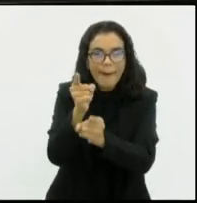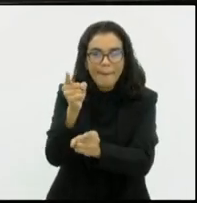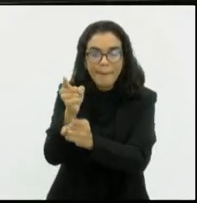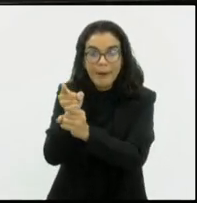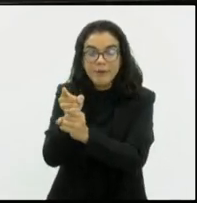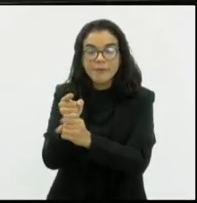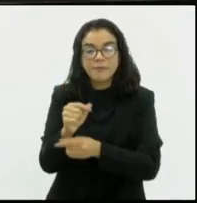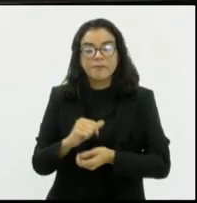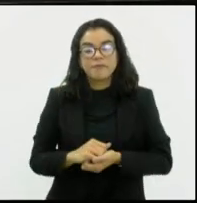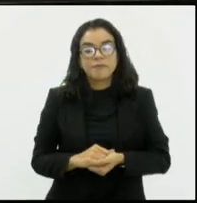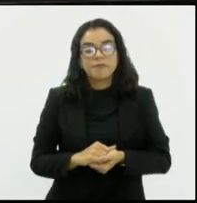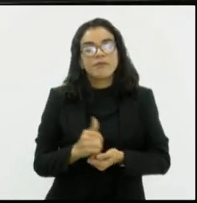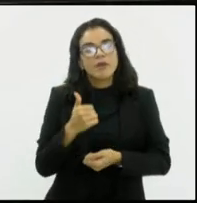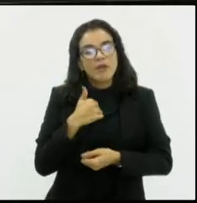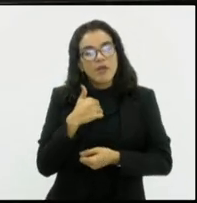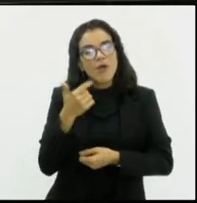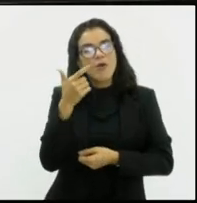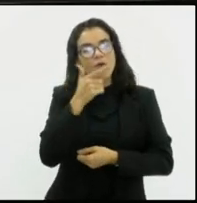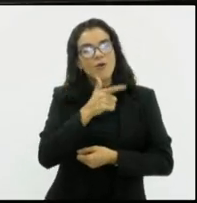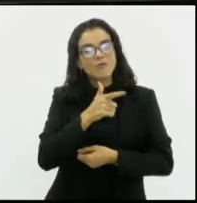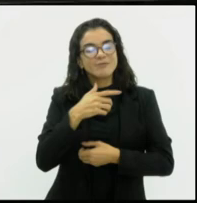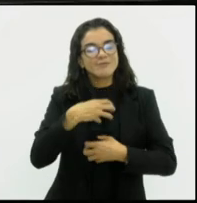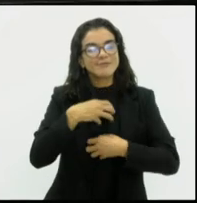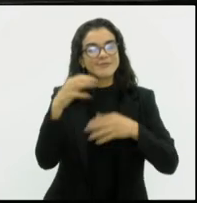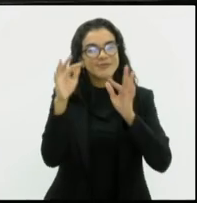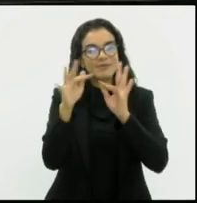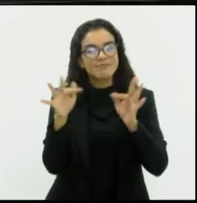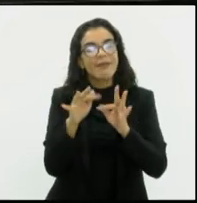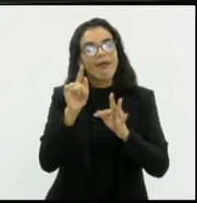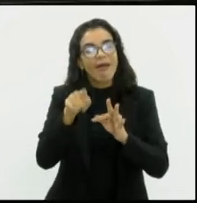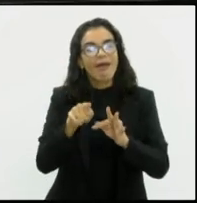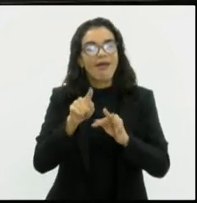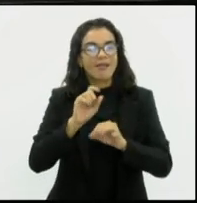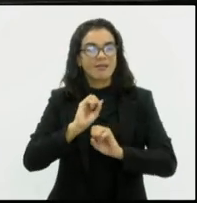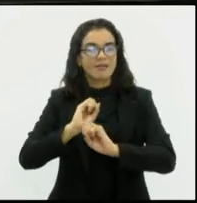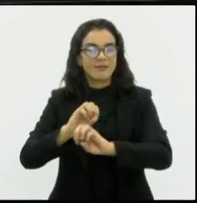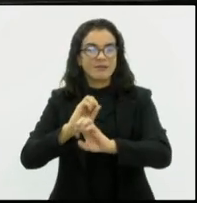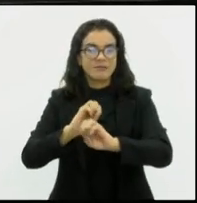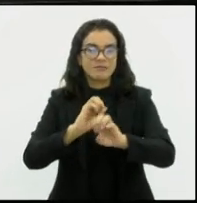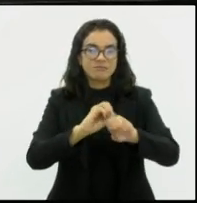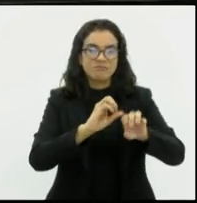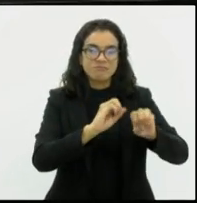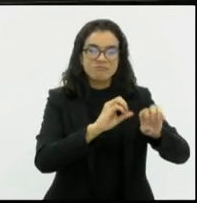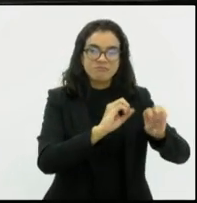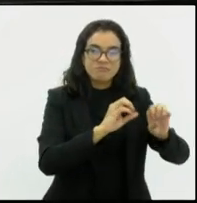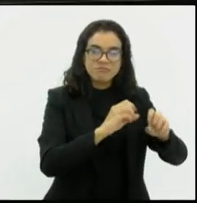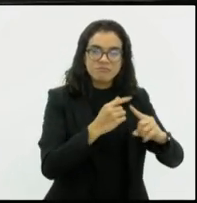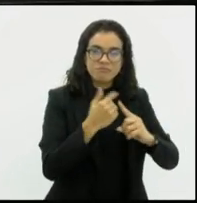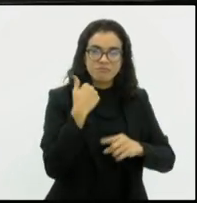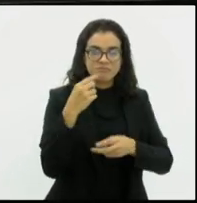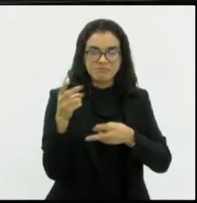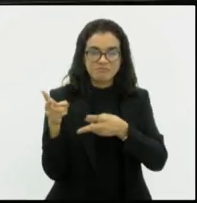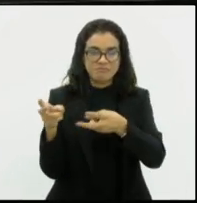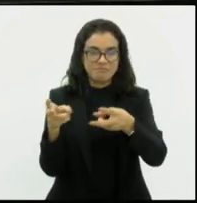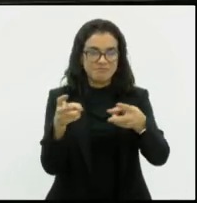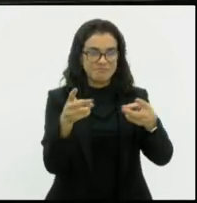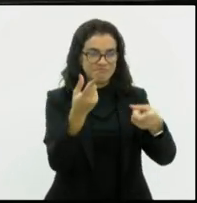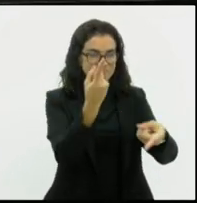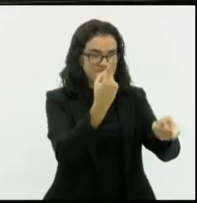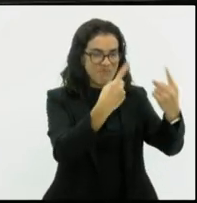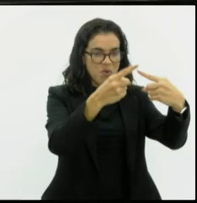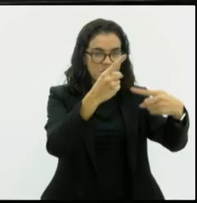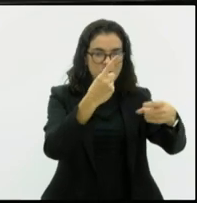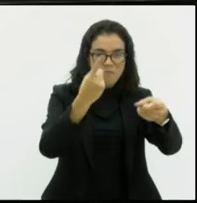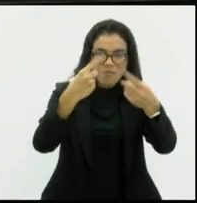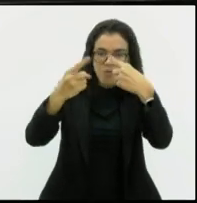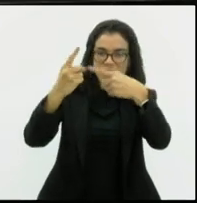é onde eu mais me encontro, é onde eu mais sou feliz, é dando aula. Porque a gente vê nitidamente a diferença que a gente pode fazer na